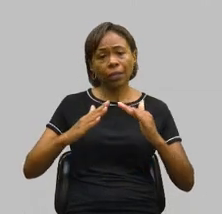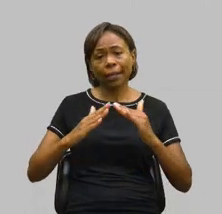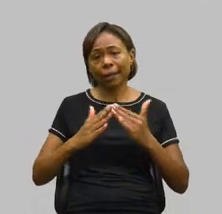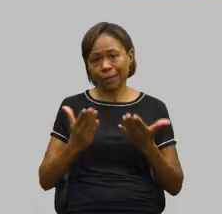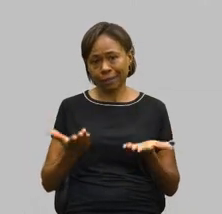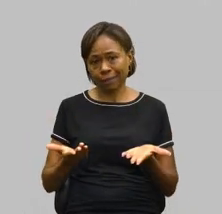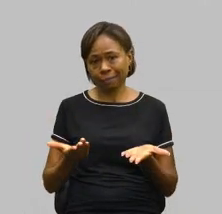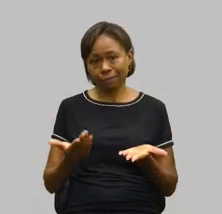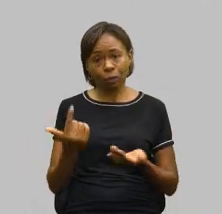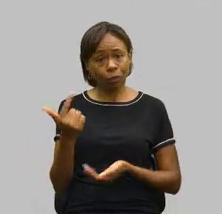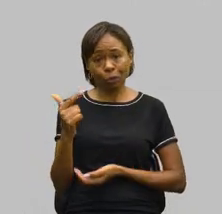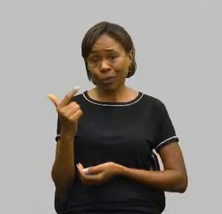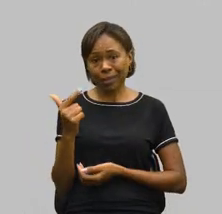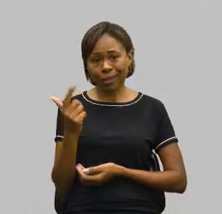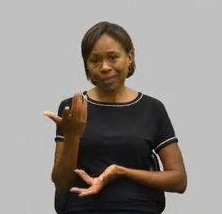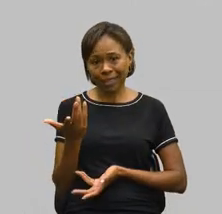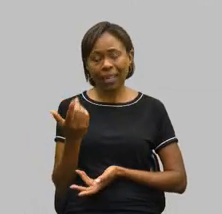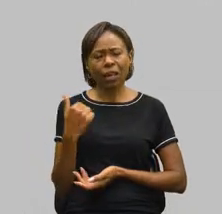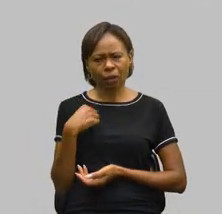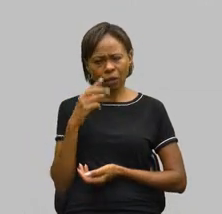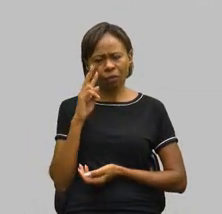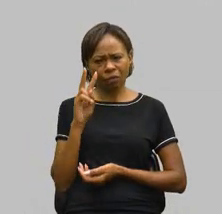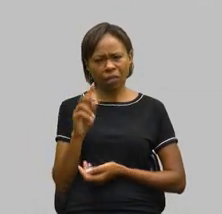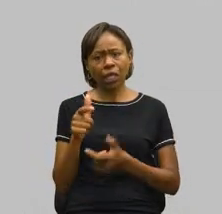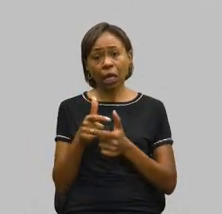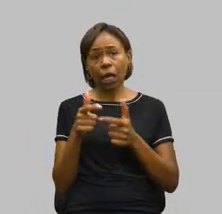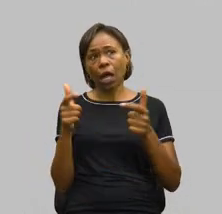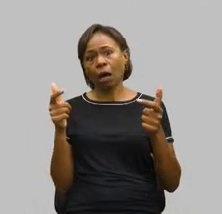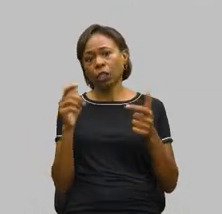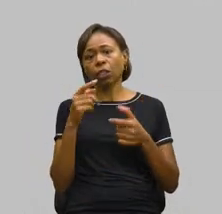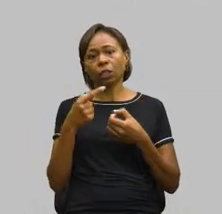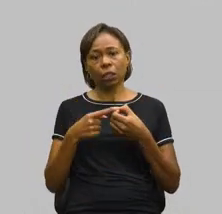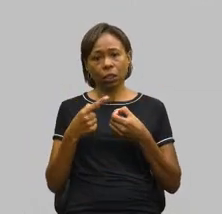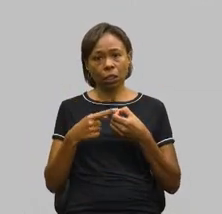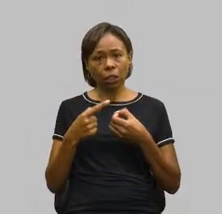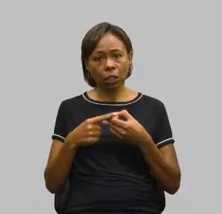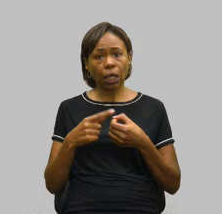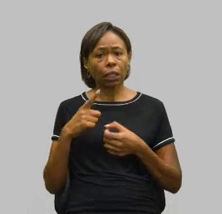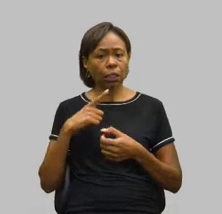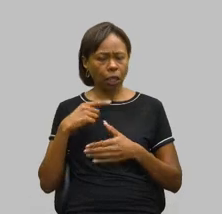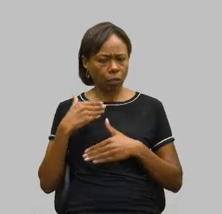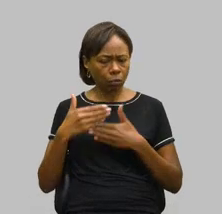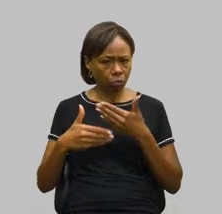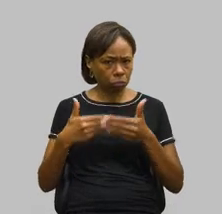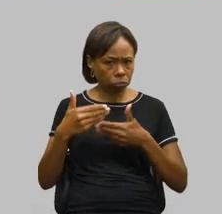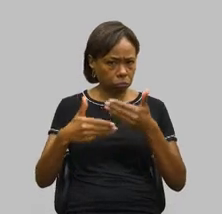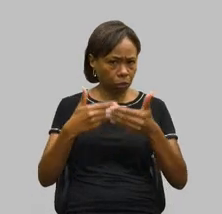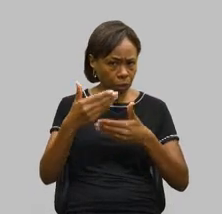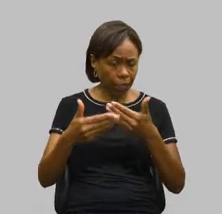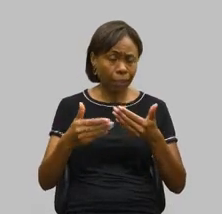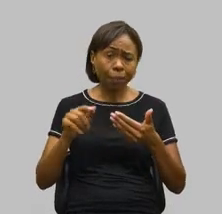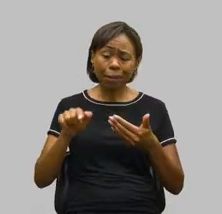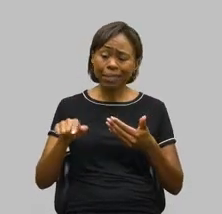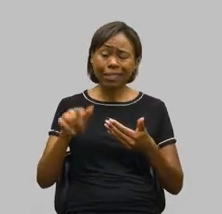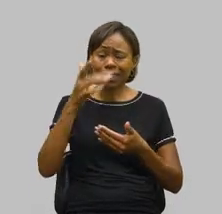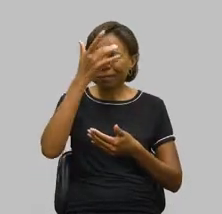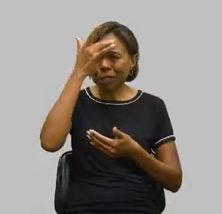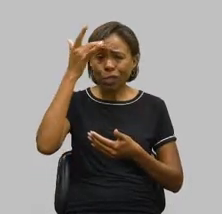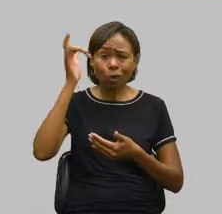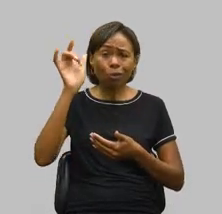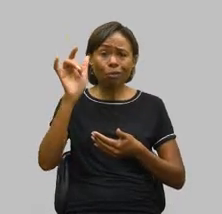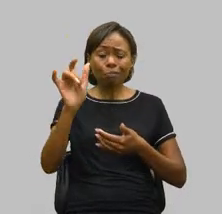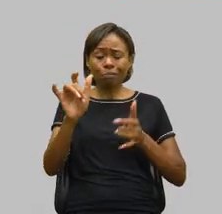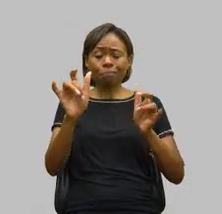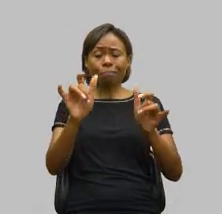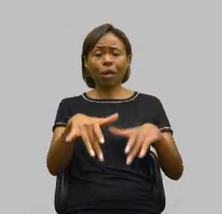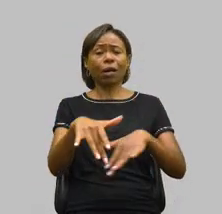percebo que as grandes cidades principalmente tá havendo um processo de favelização muito grande e essas pessoas estão aumentando cada vez mais essas situações nessas